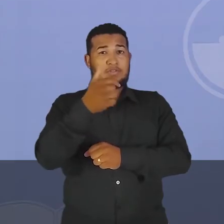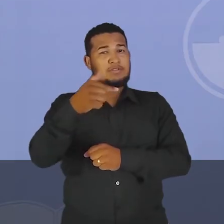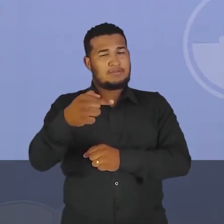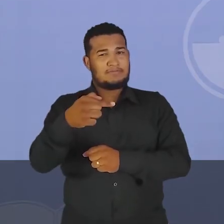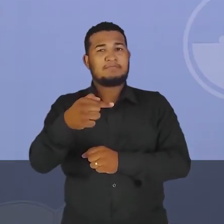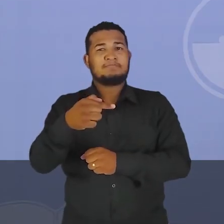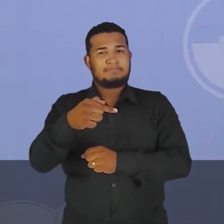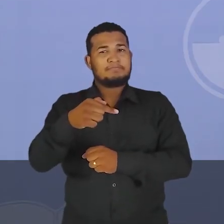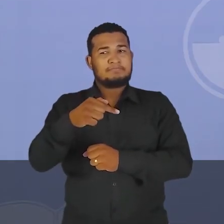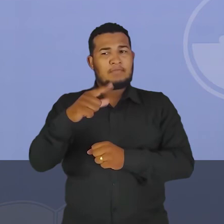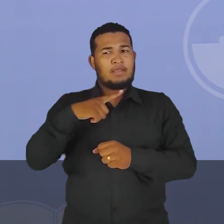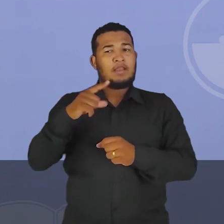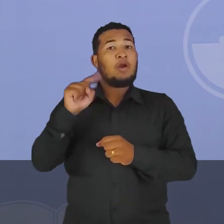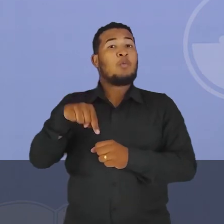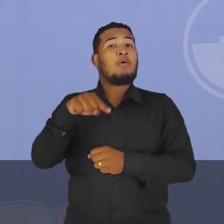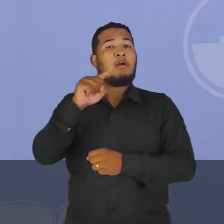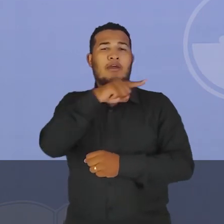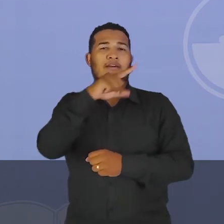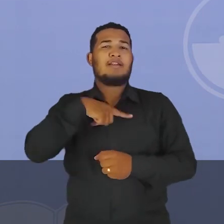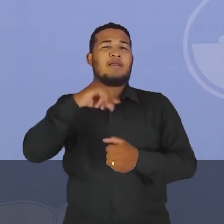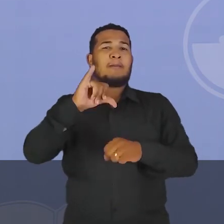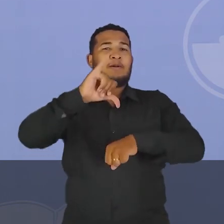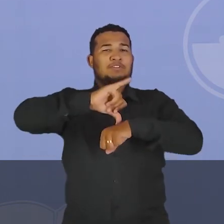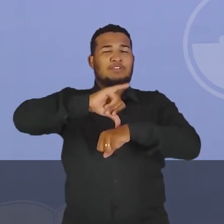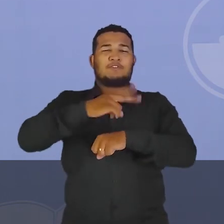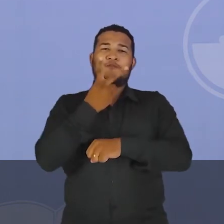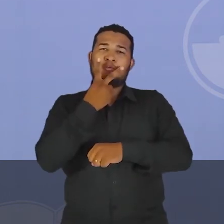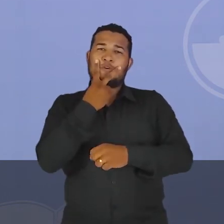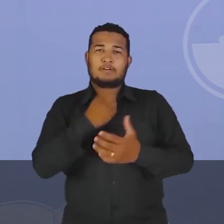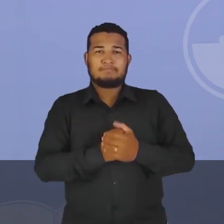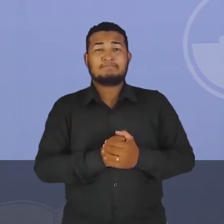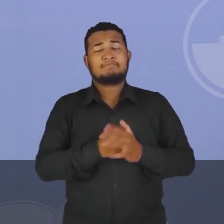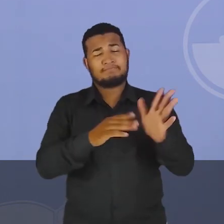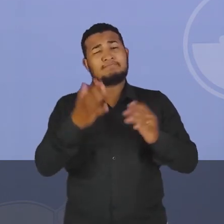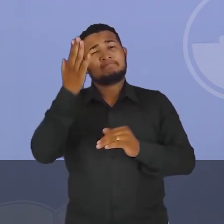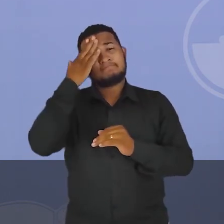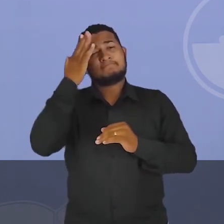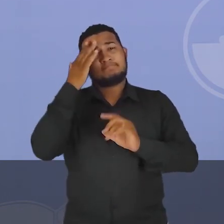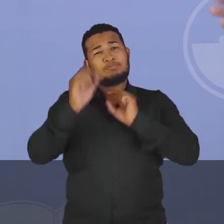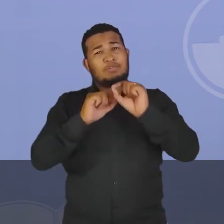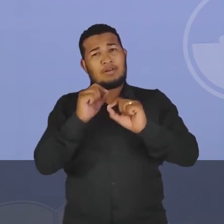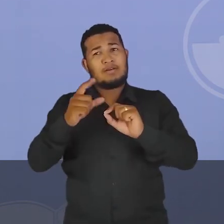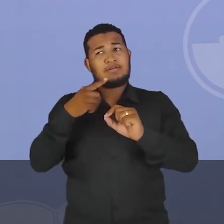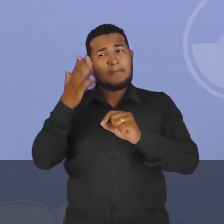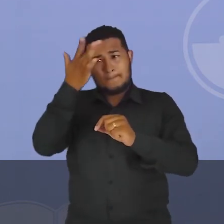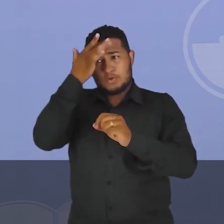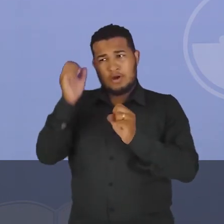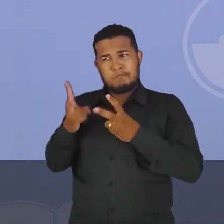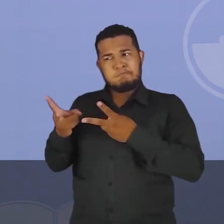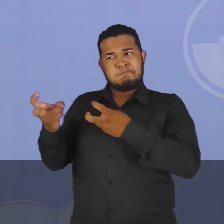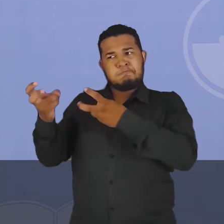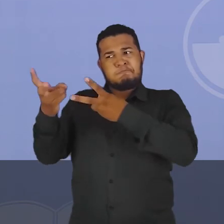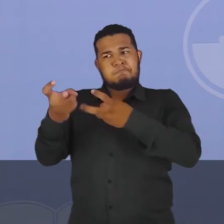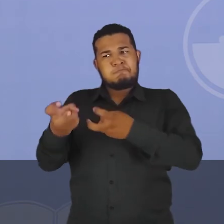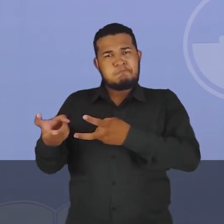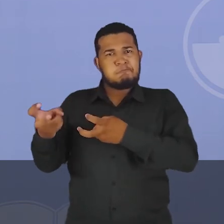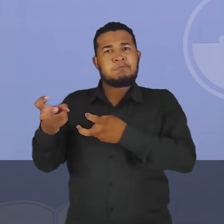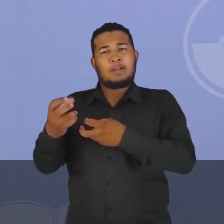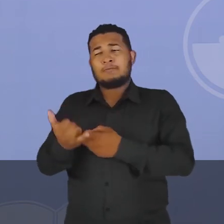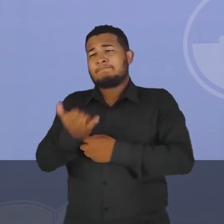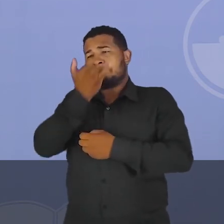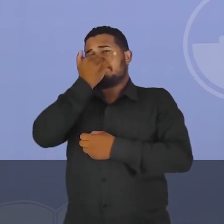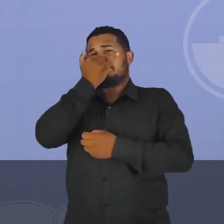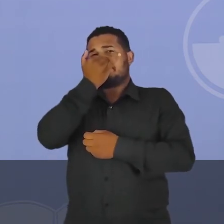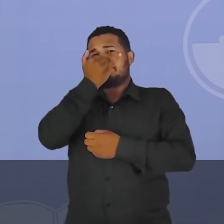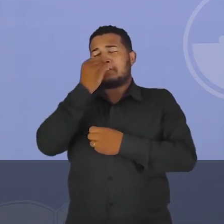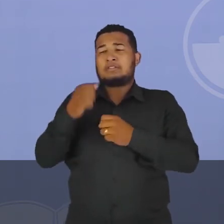1767. Observem que é o centro de Vitória, né? É certo que a obstinação de mineradores acabou por diminuir o